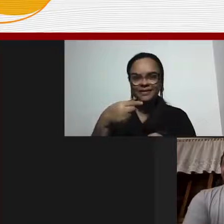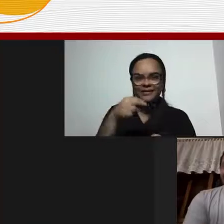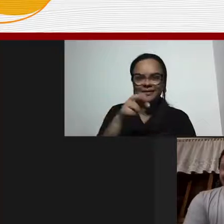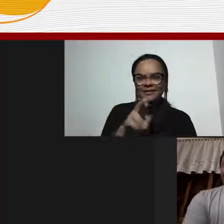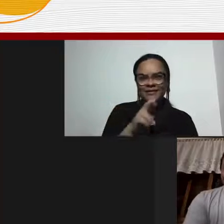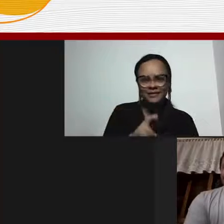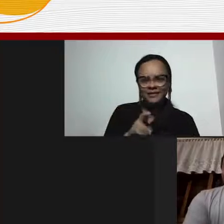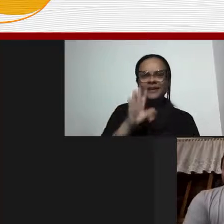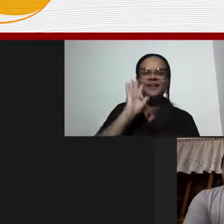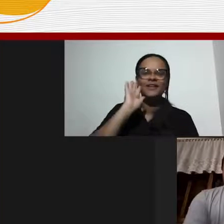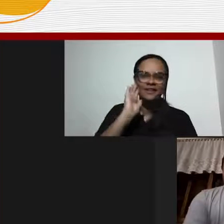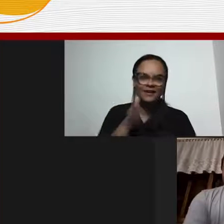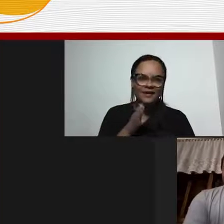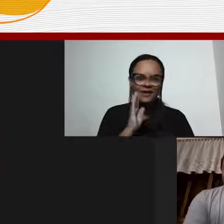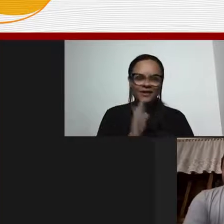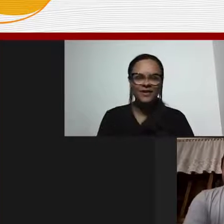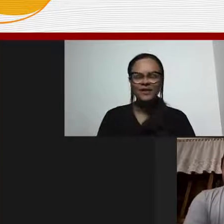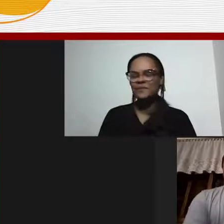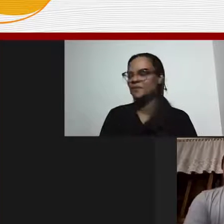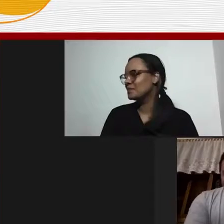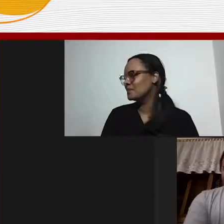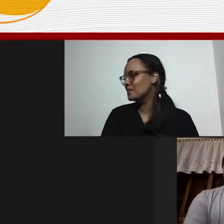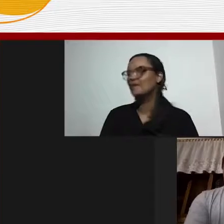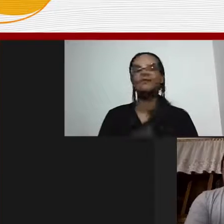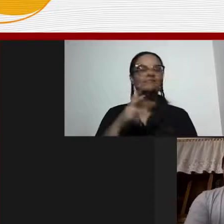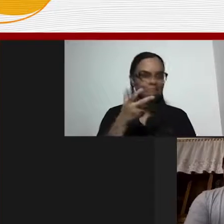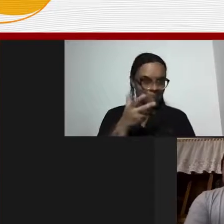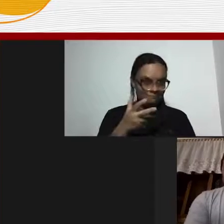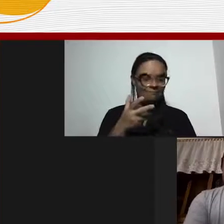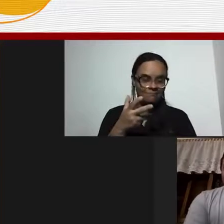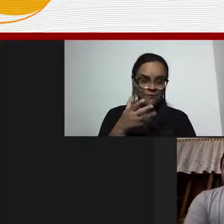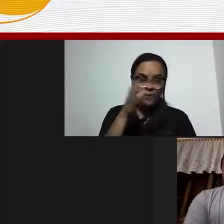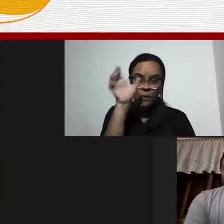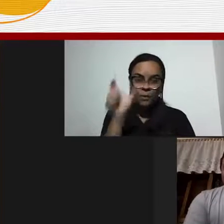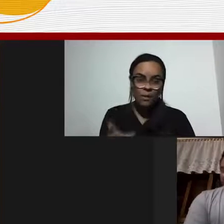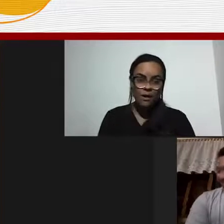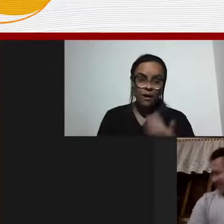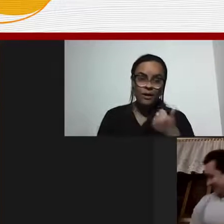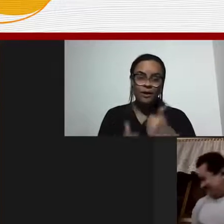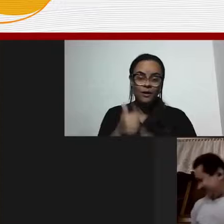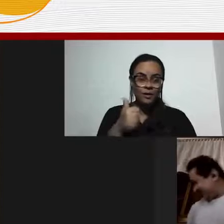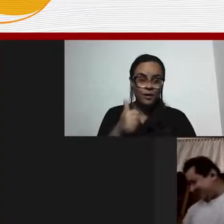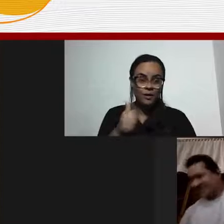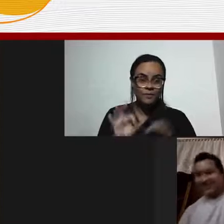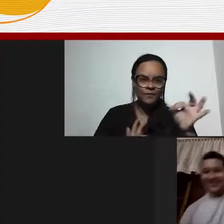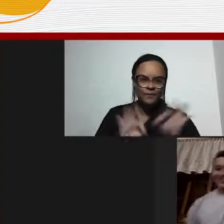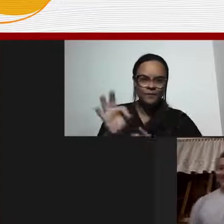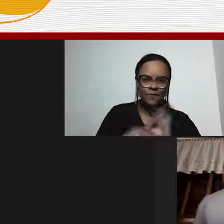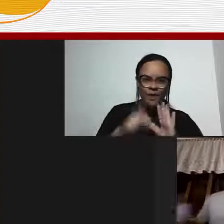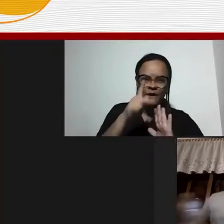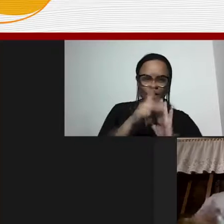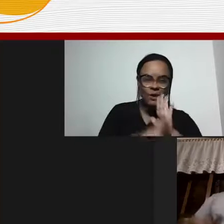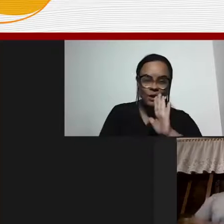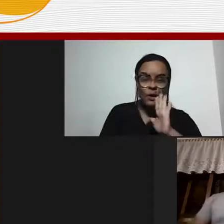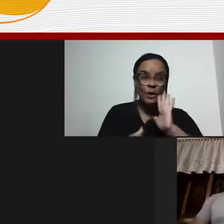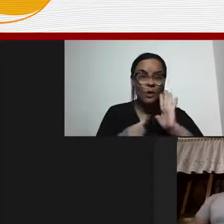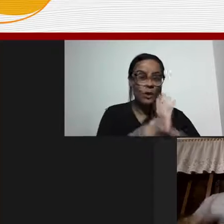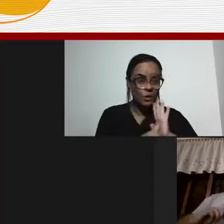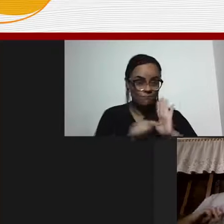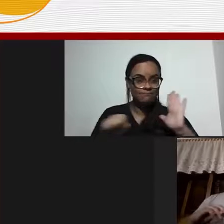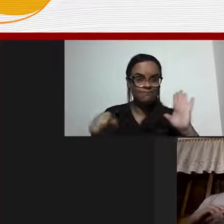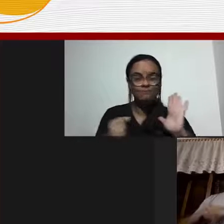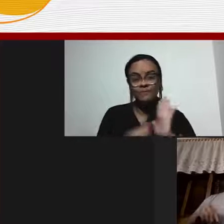essa pergunta sem você me perguntar. Aconteceu de atleta hoje, eu sou coordenador de projeto de um clube, então eu